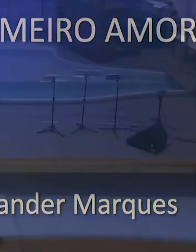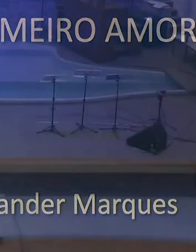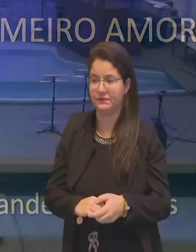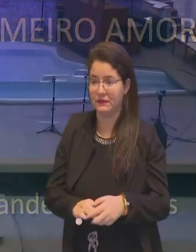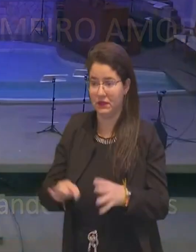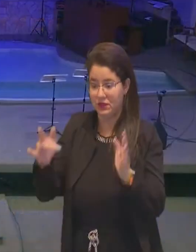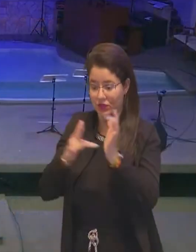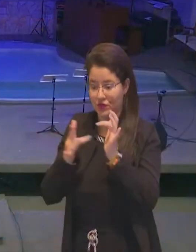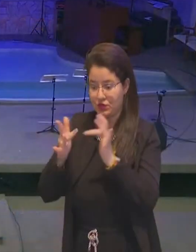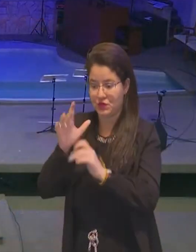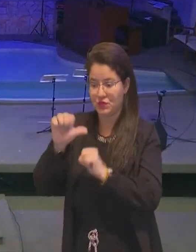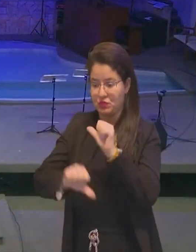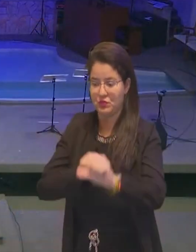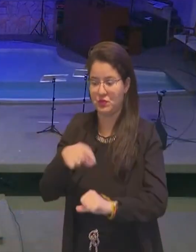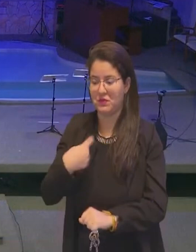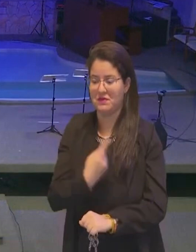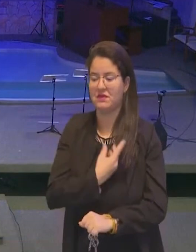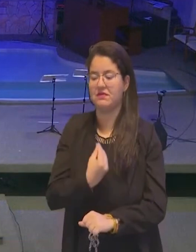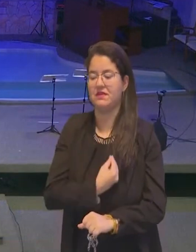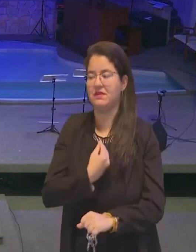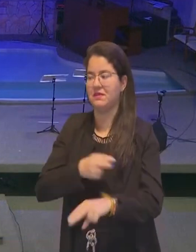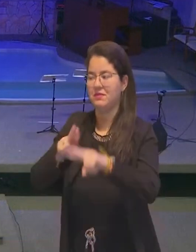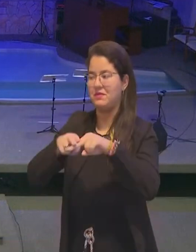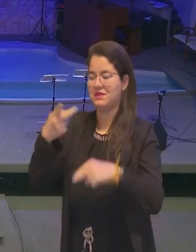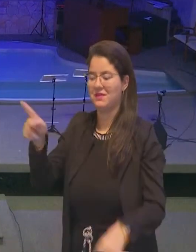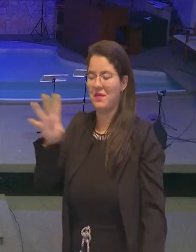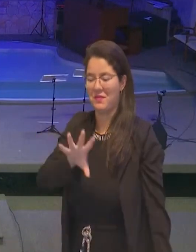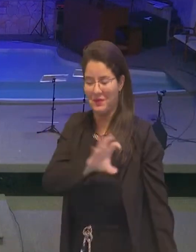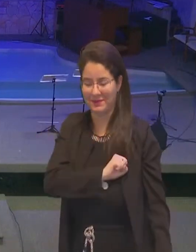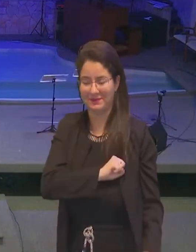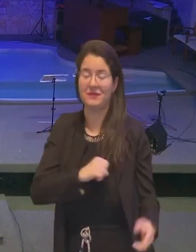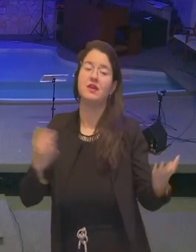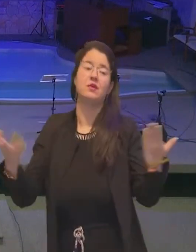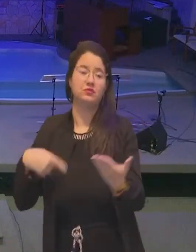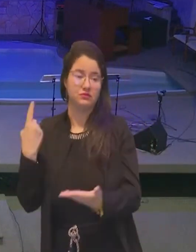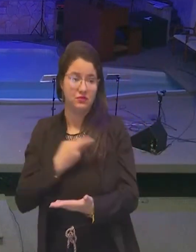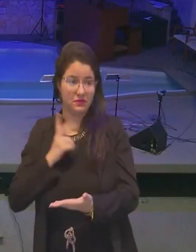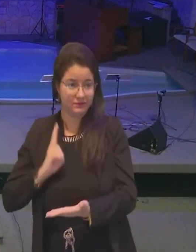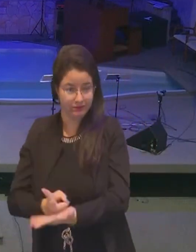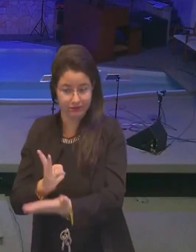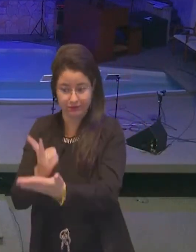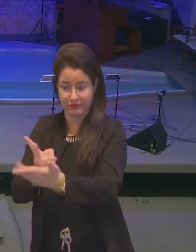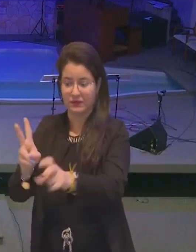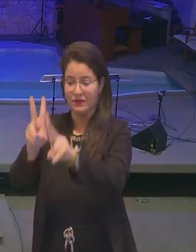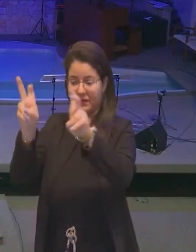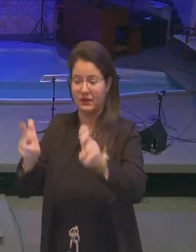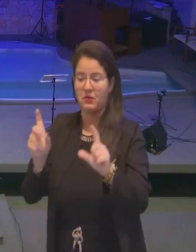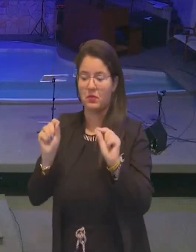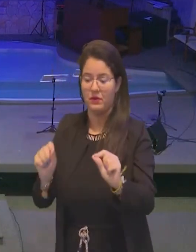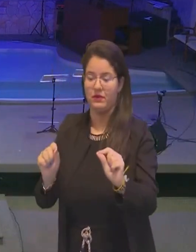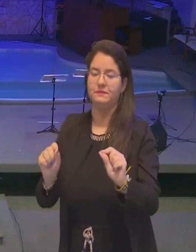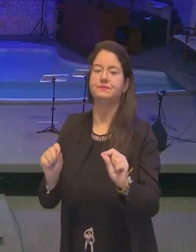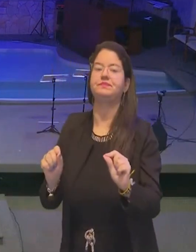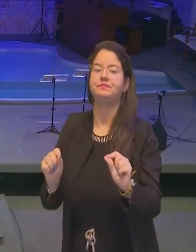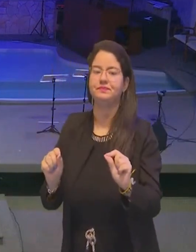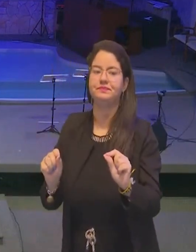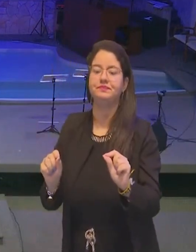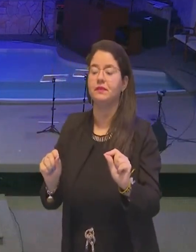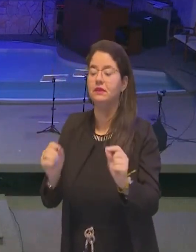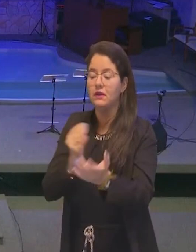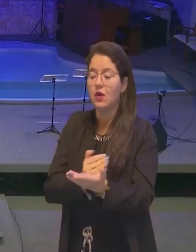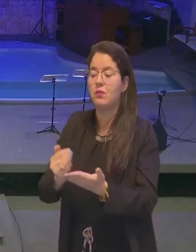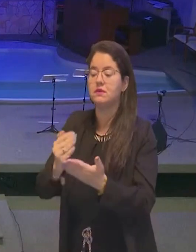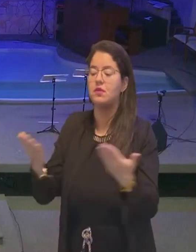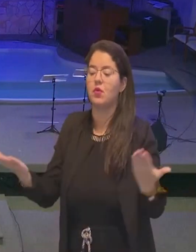Ele nos transformou pelo seu amor. Hoje nós damos continuidade ao tema que nós temos aqui.